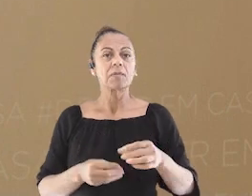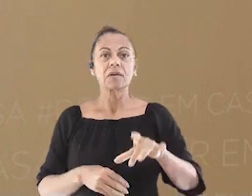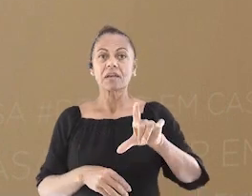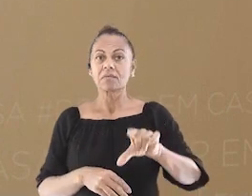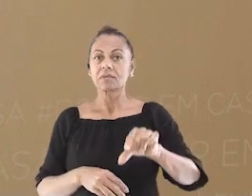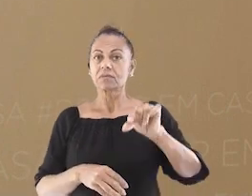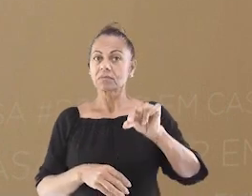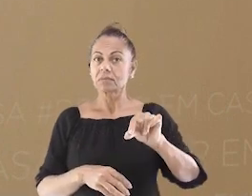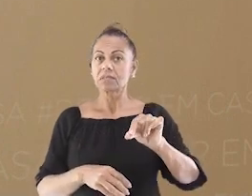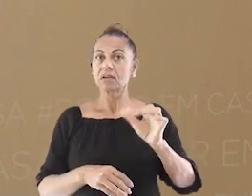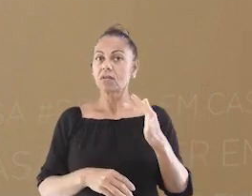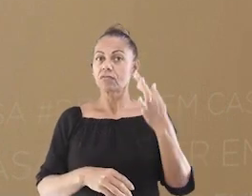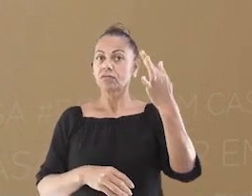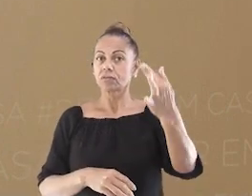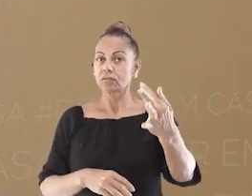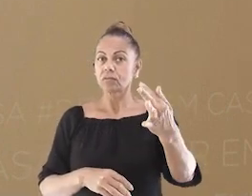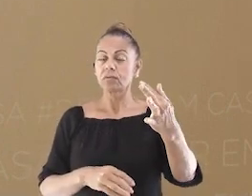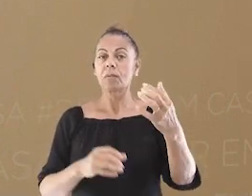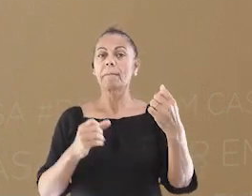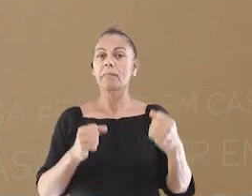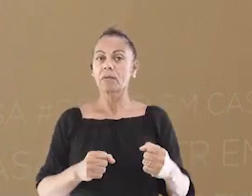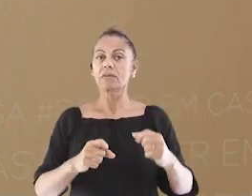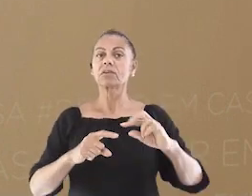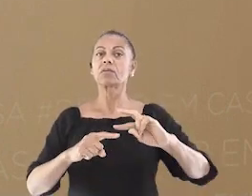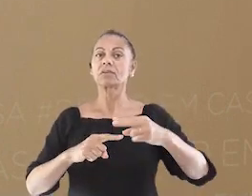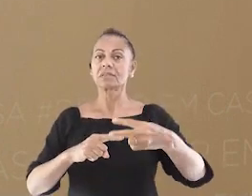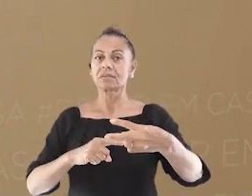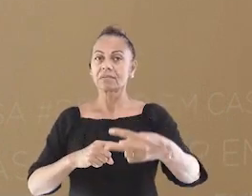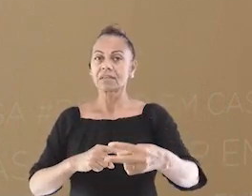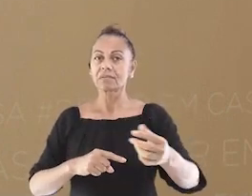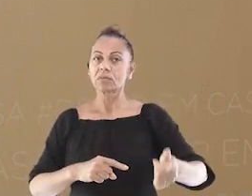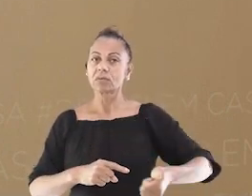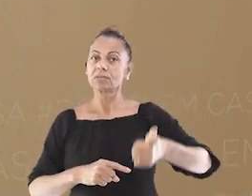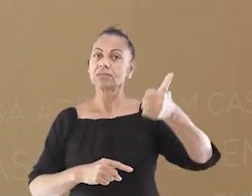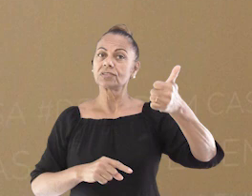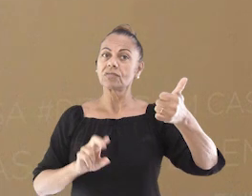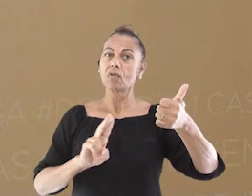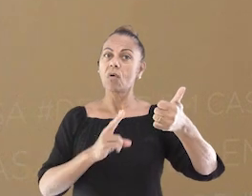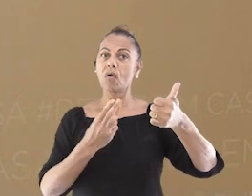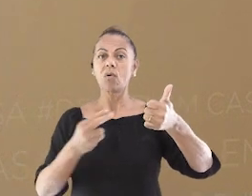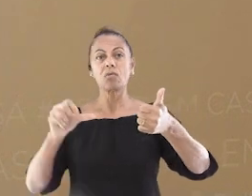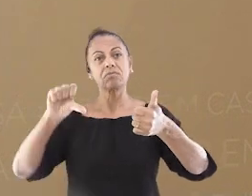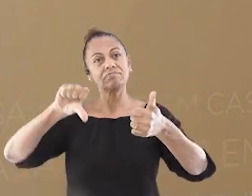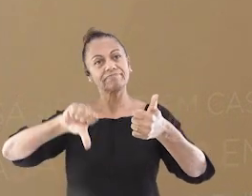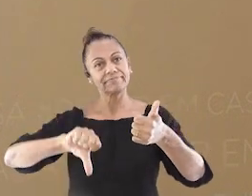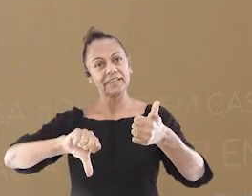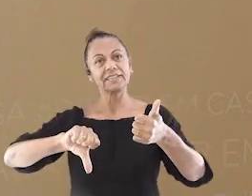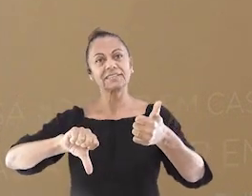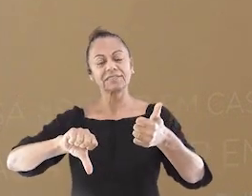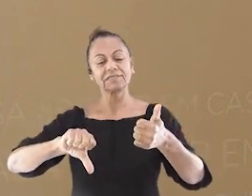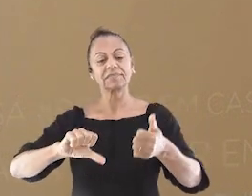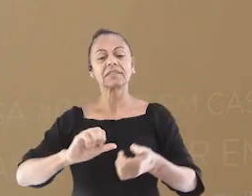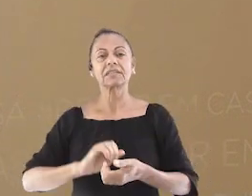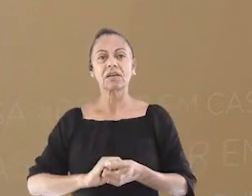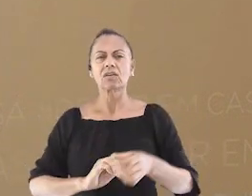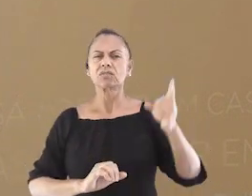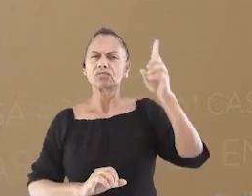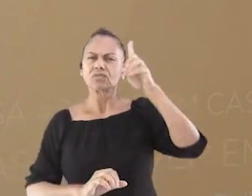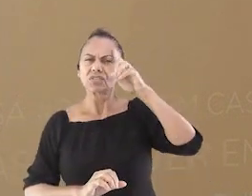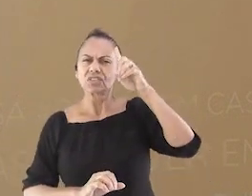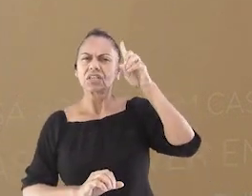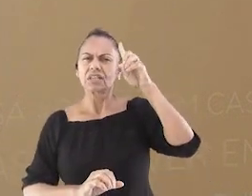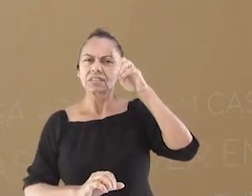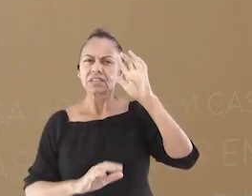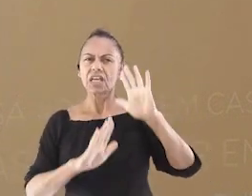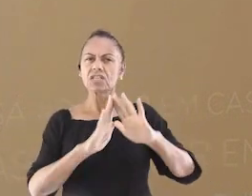nosso futuro de modo positivo ou negativo. Assim, no dia a dia da vida escolar,